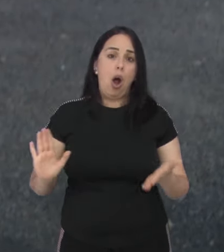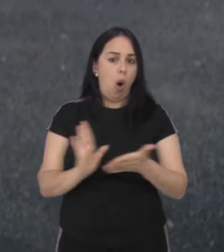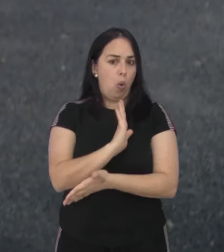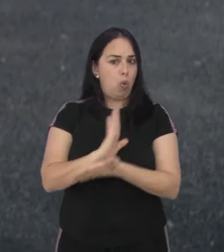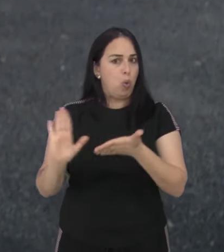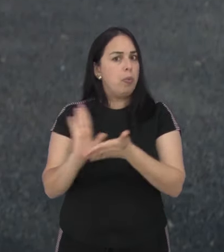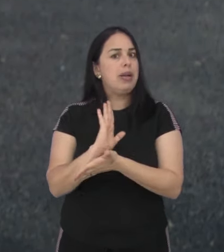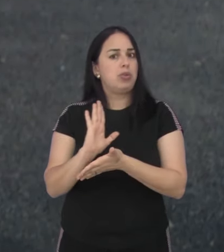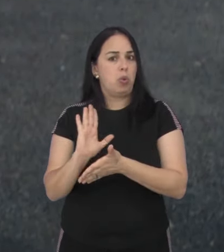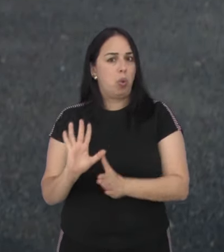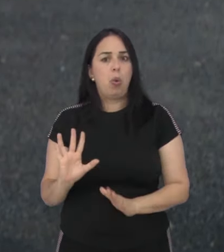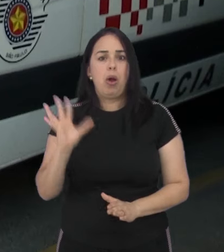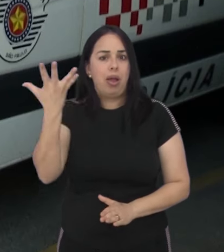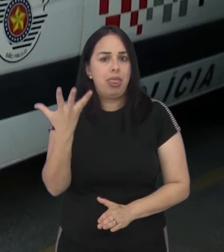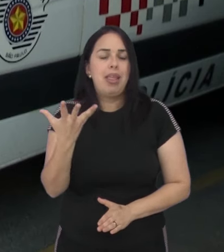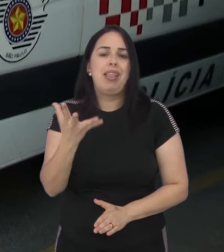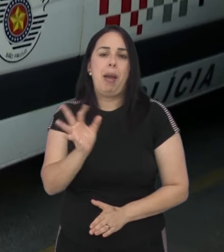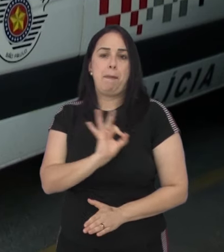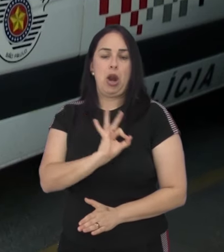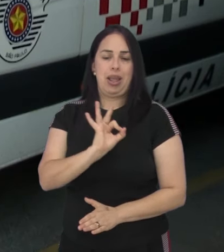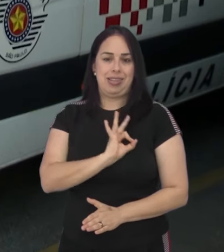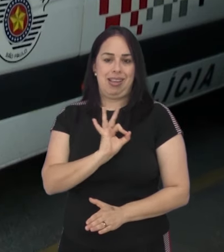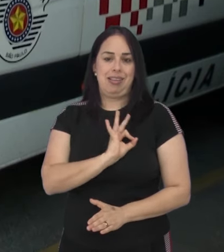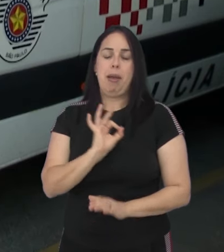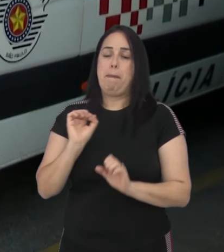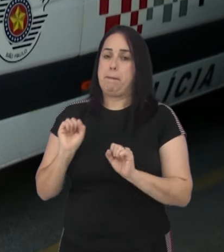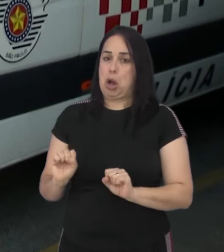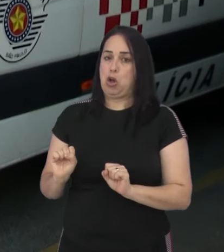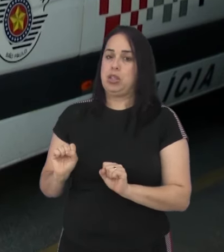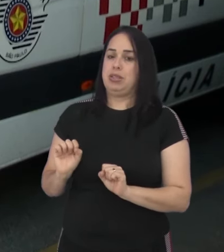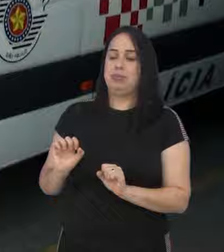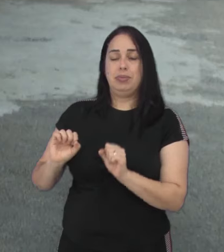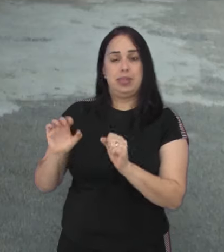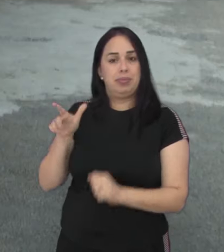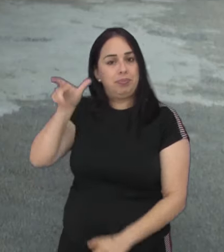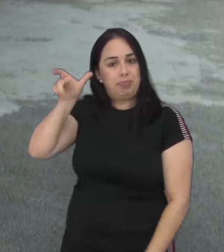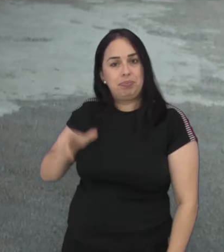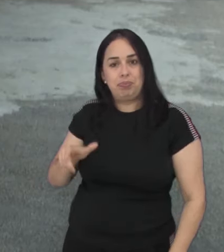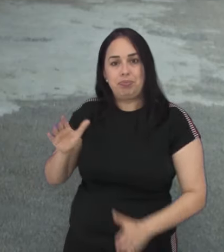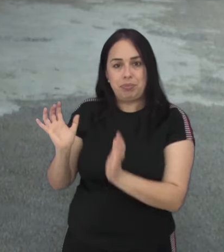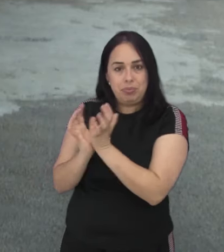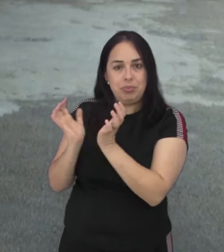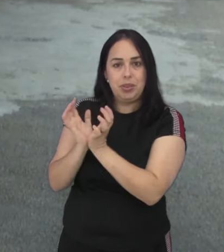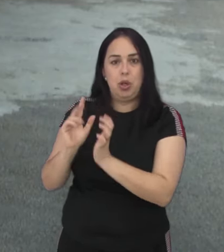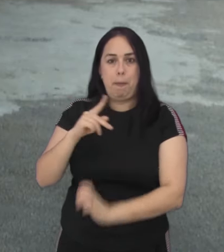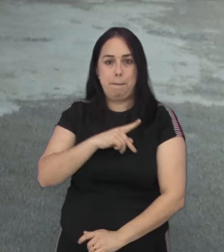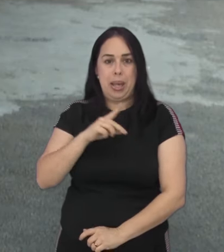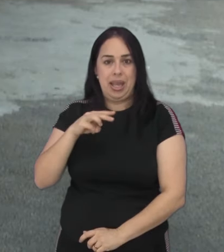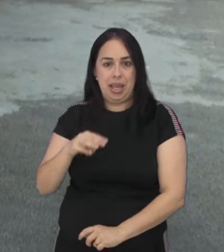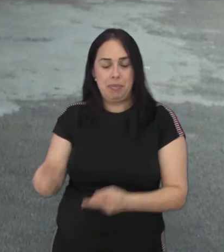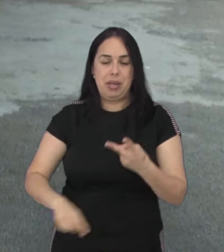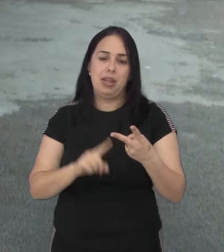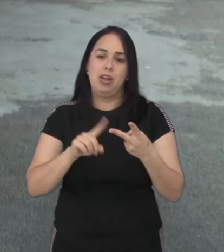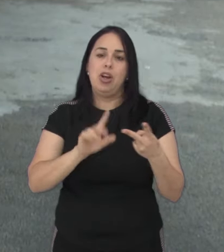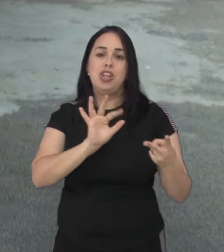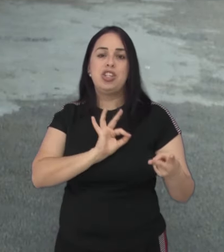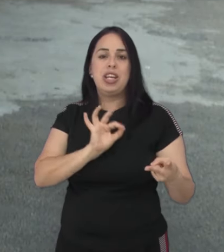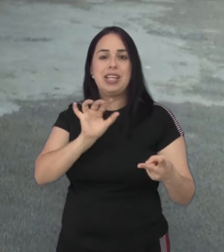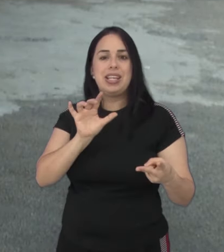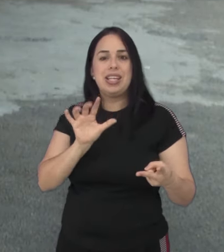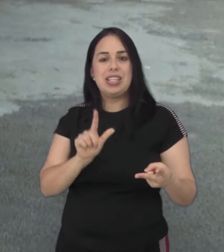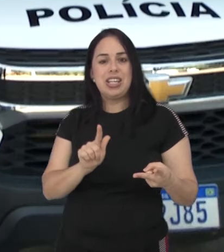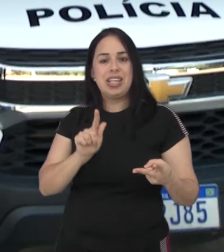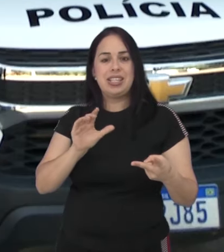casos a ação da prefeitura pode contar com a ajuda de outras forças como a polícia militar a civil ou a guarda